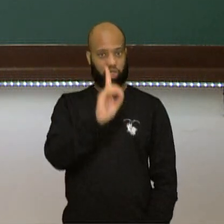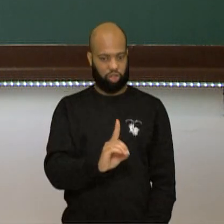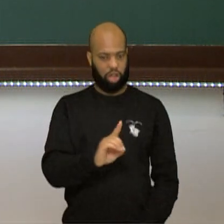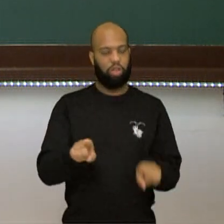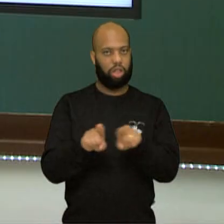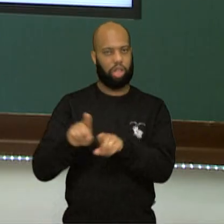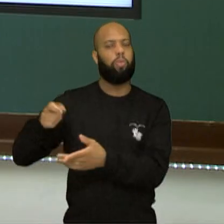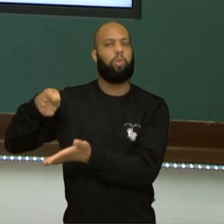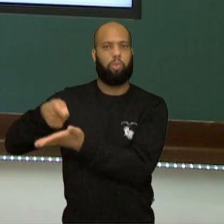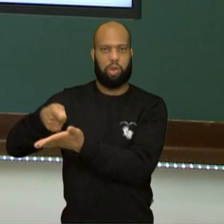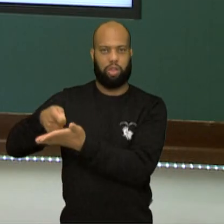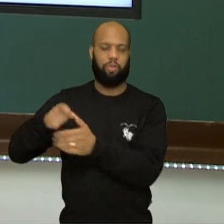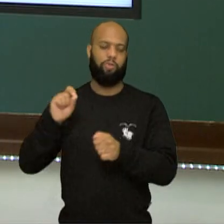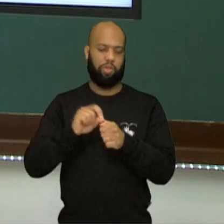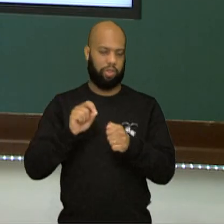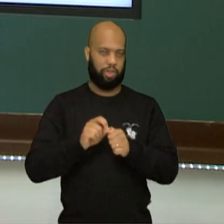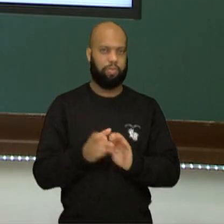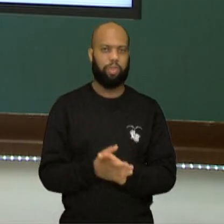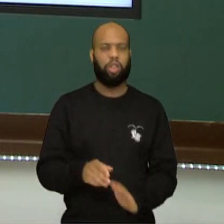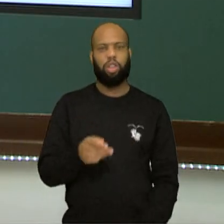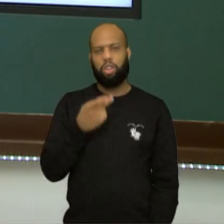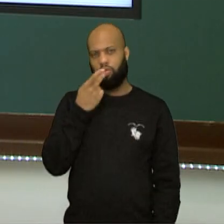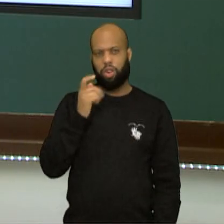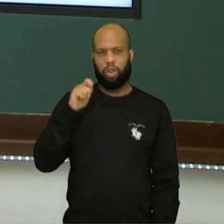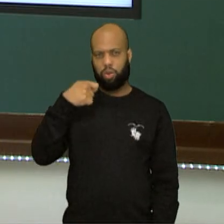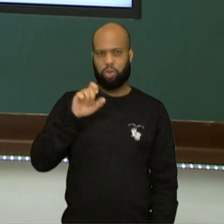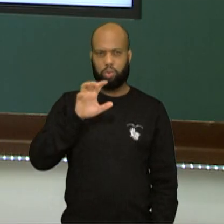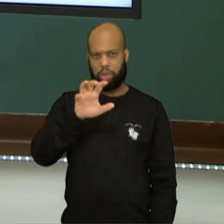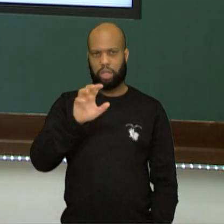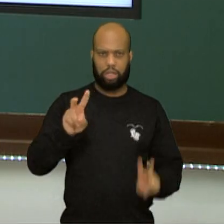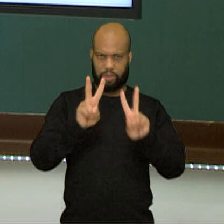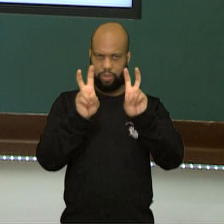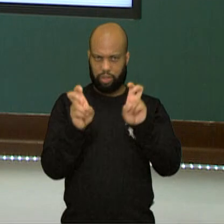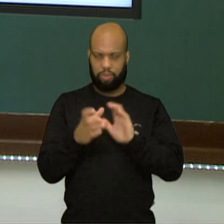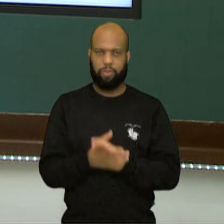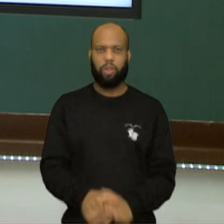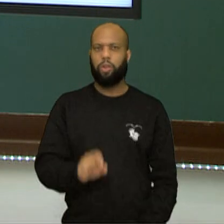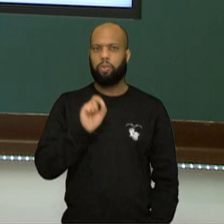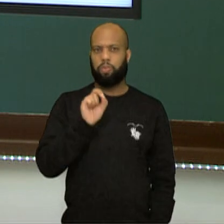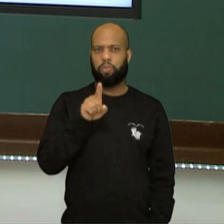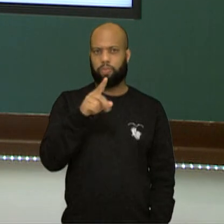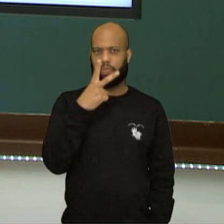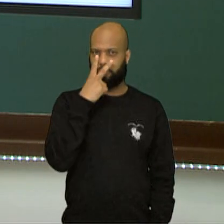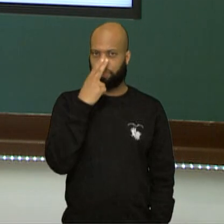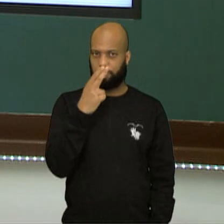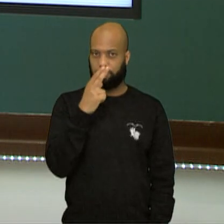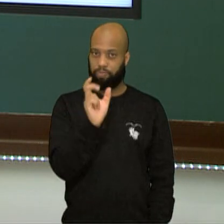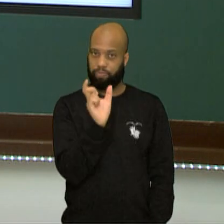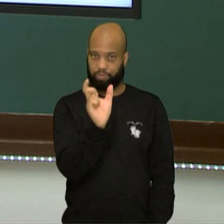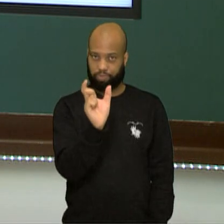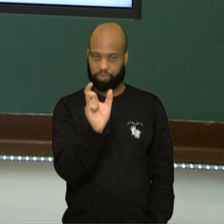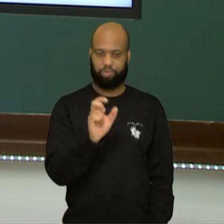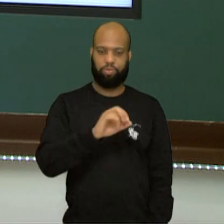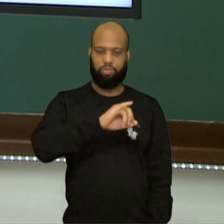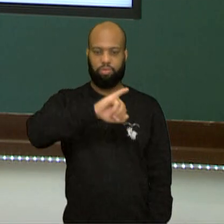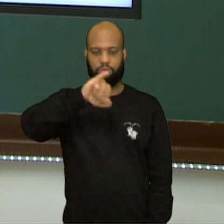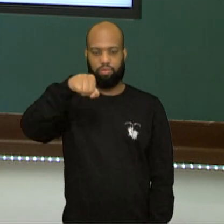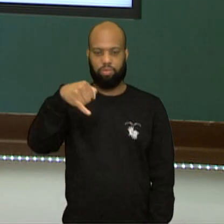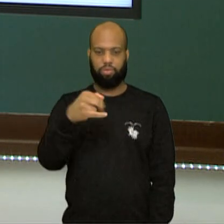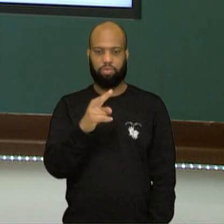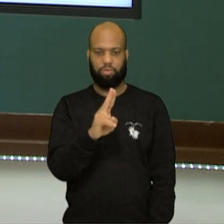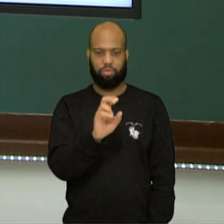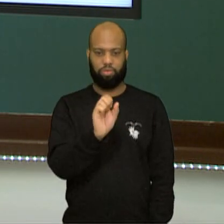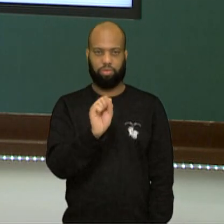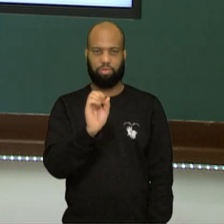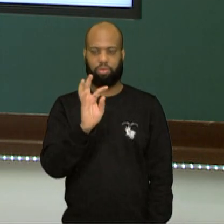direitos e deveres. Falando nisso, o que vocês acham da palavra justiça? Todo